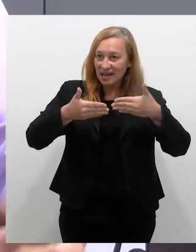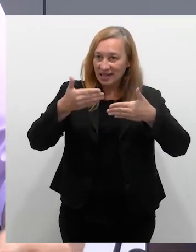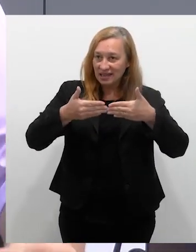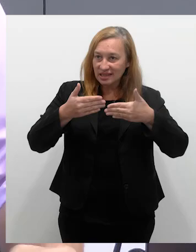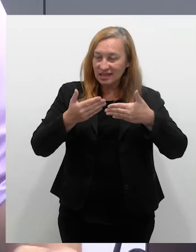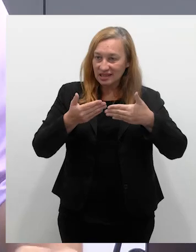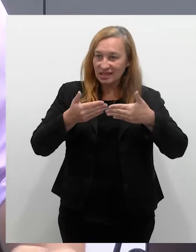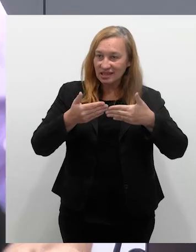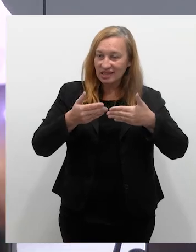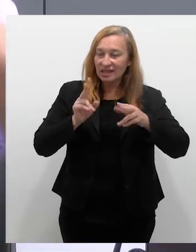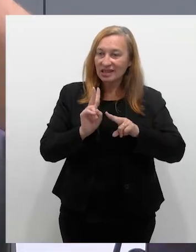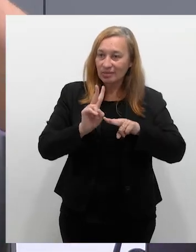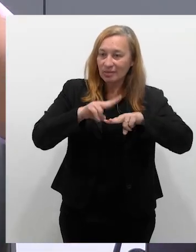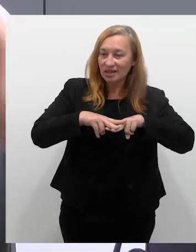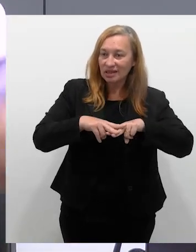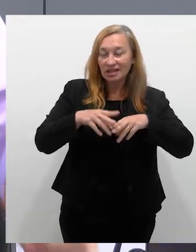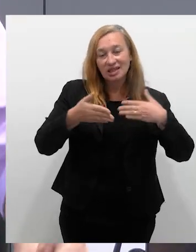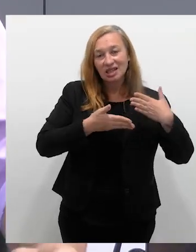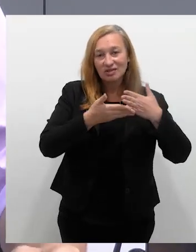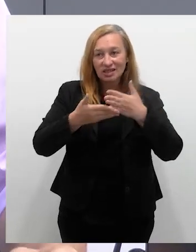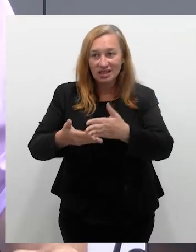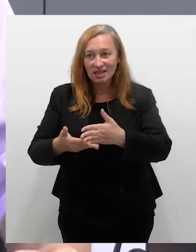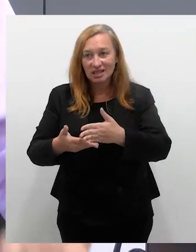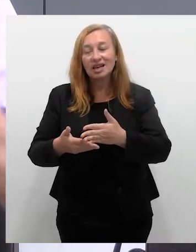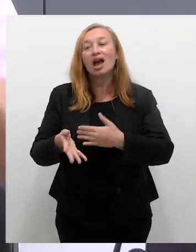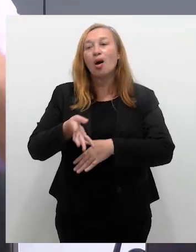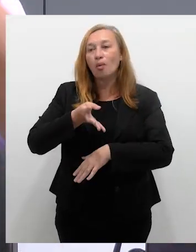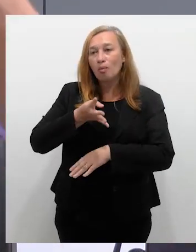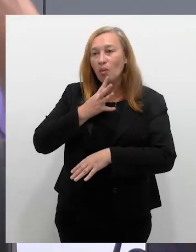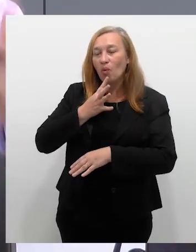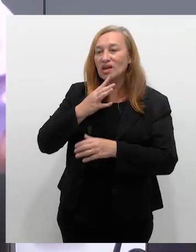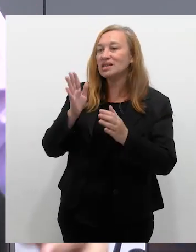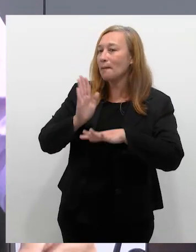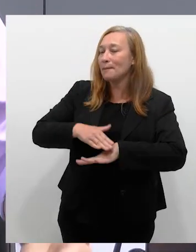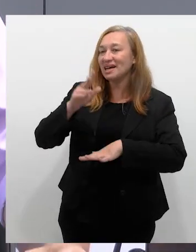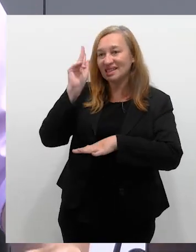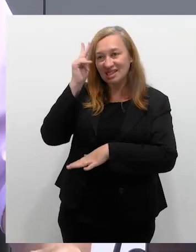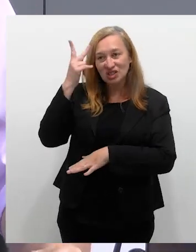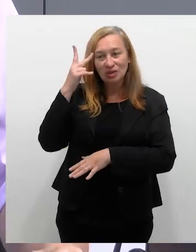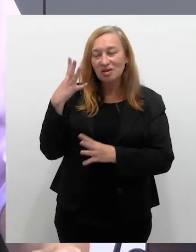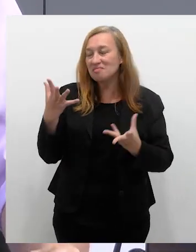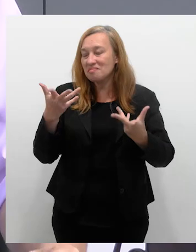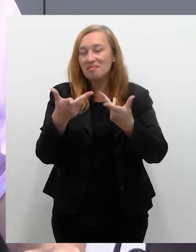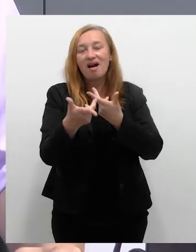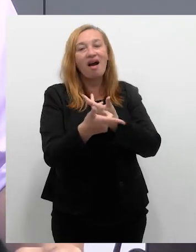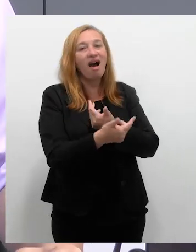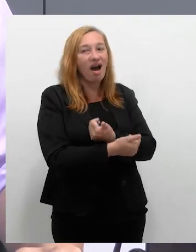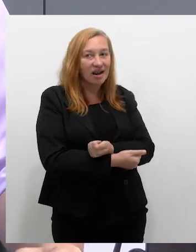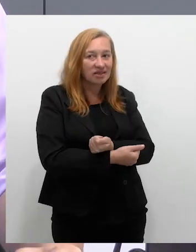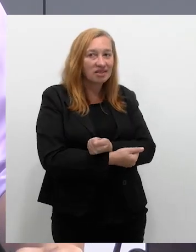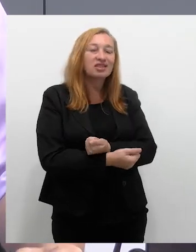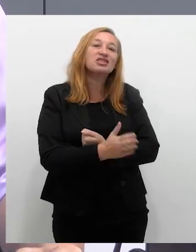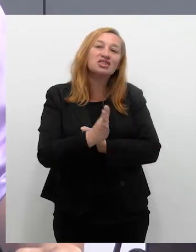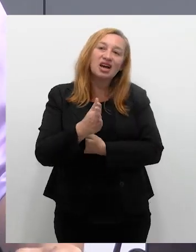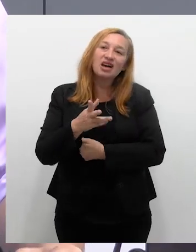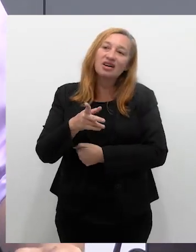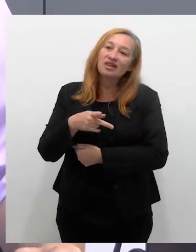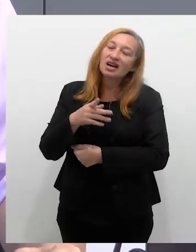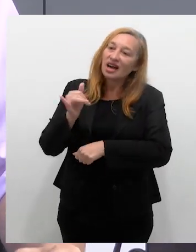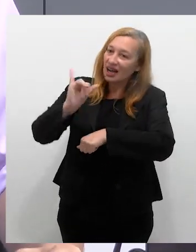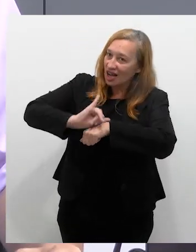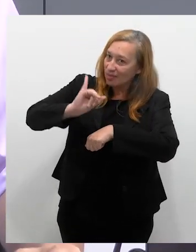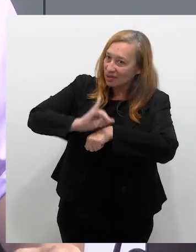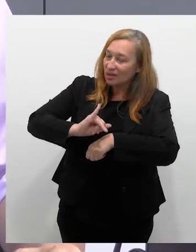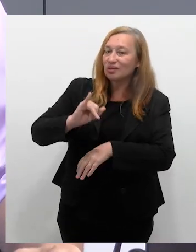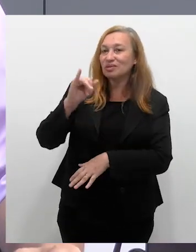frente. E nas visitas guiadas do Palácio Tiradentes é possível conhecer muito mais dessa história. São histórias maravilhosas. Como já